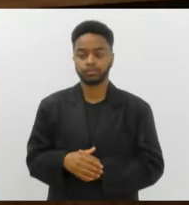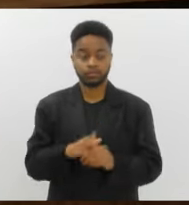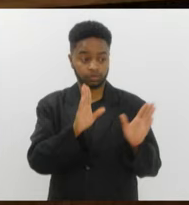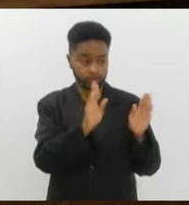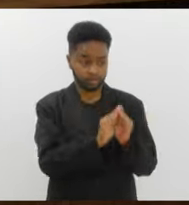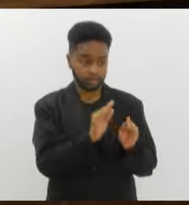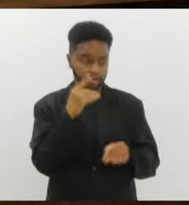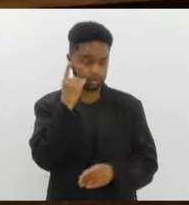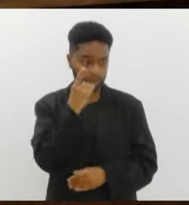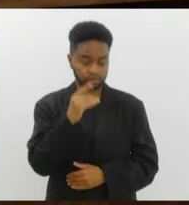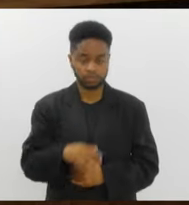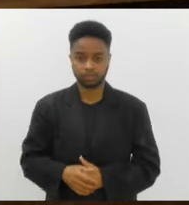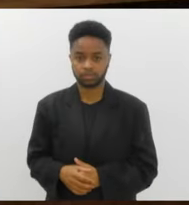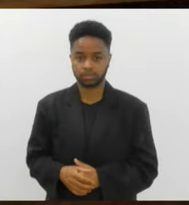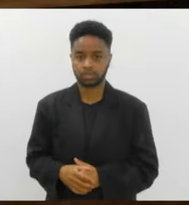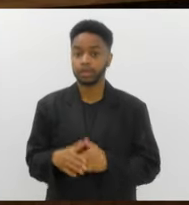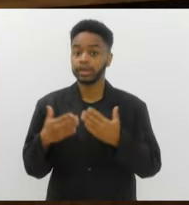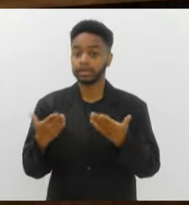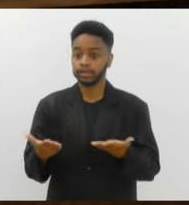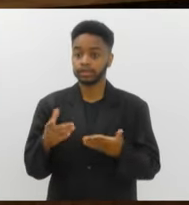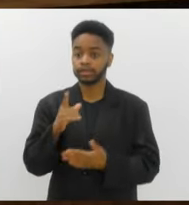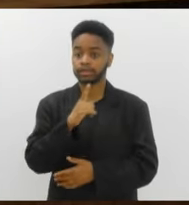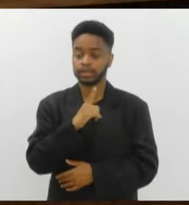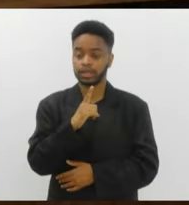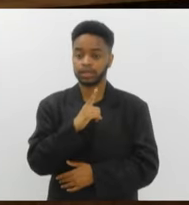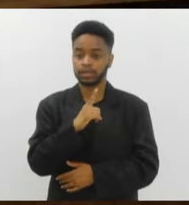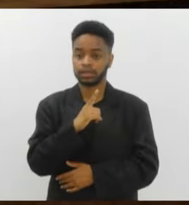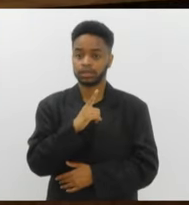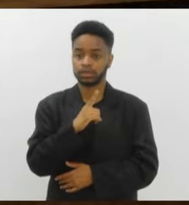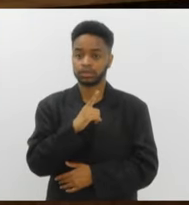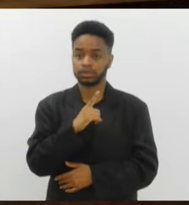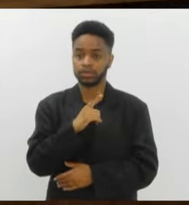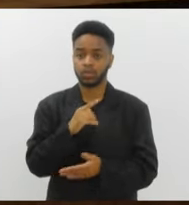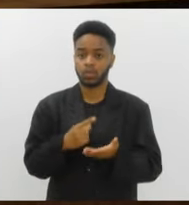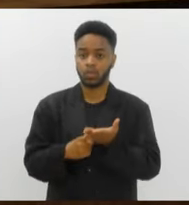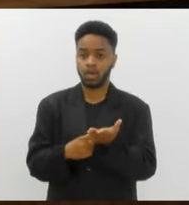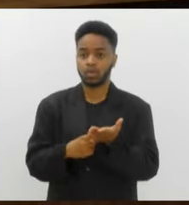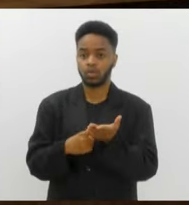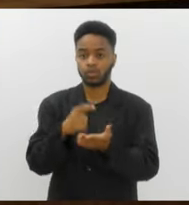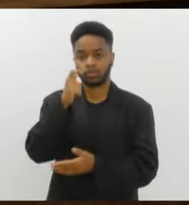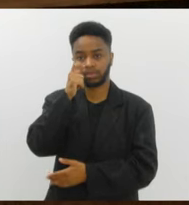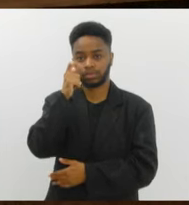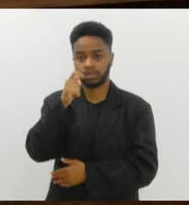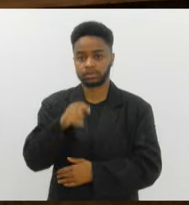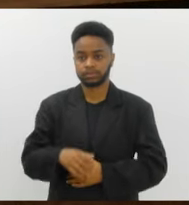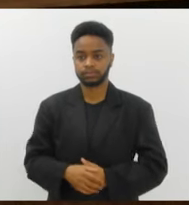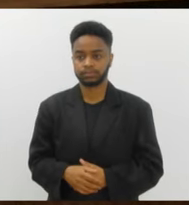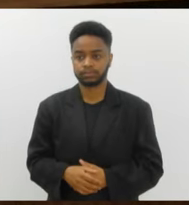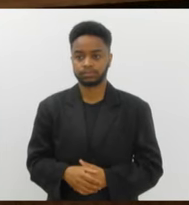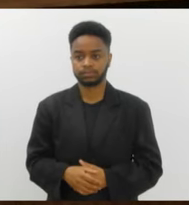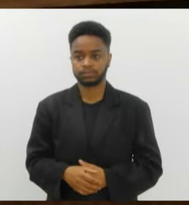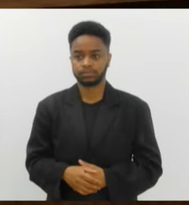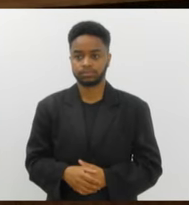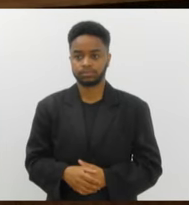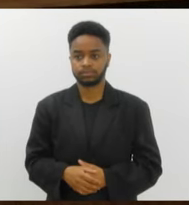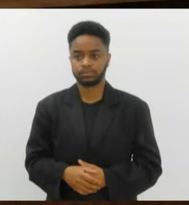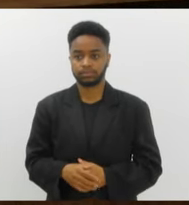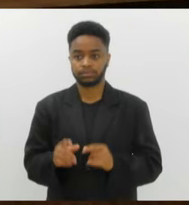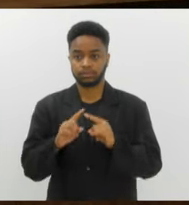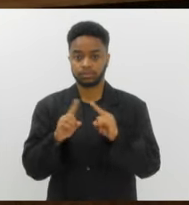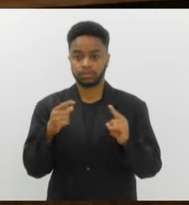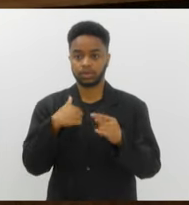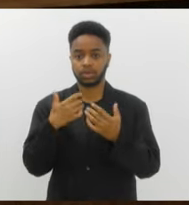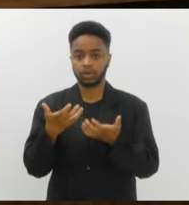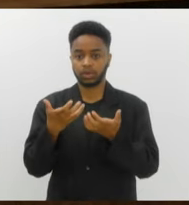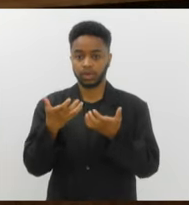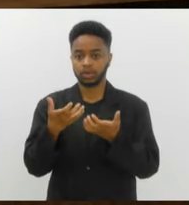Então, eles têm, né, eles têm um acordo muito interessante ali. Mas eu só queria